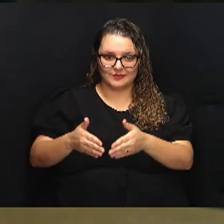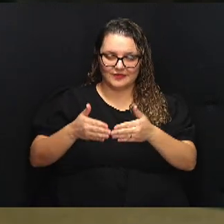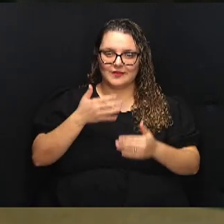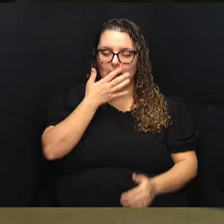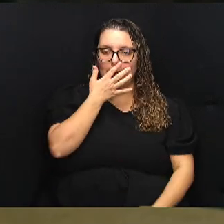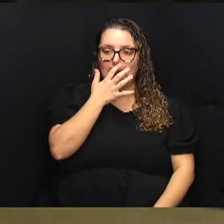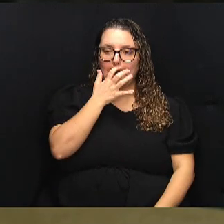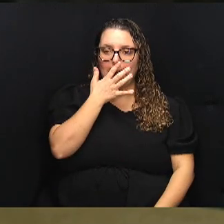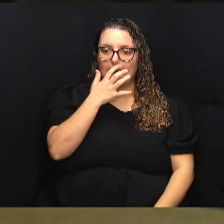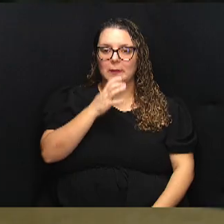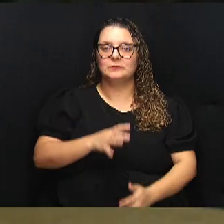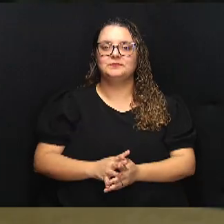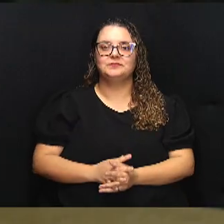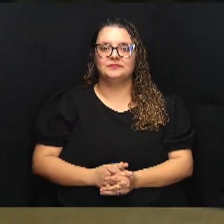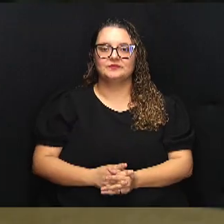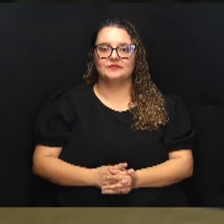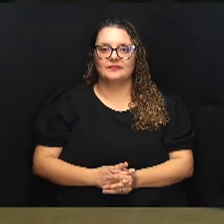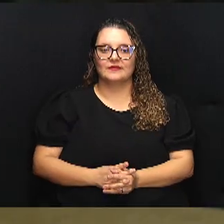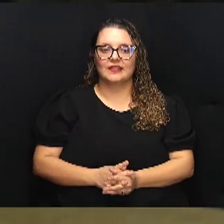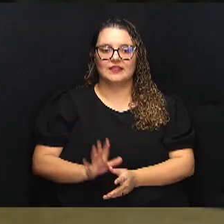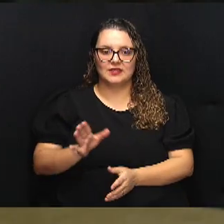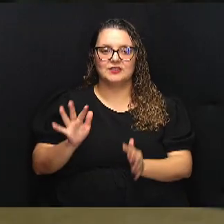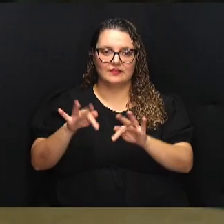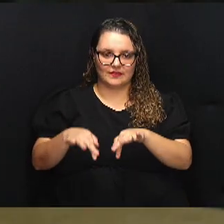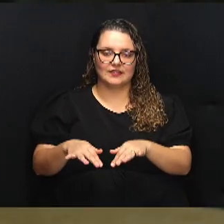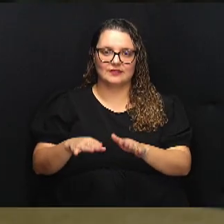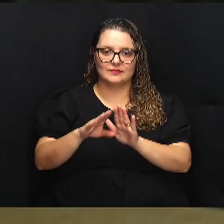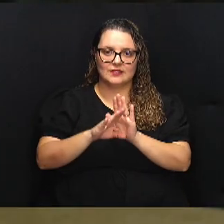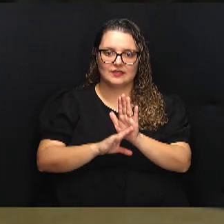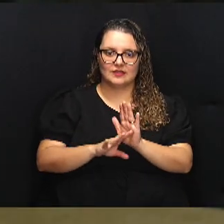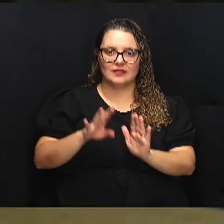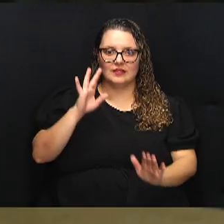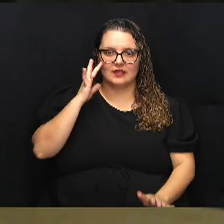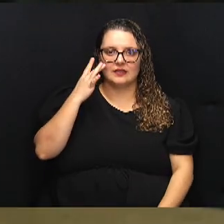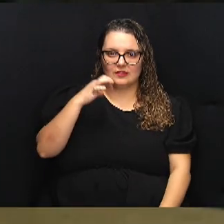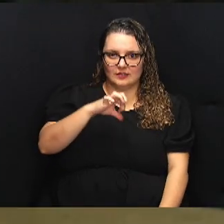gentileza, que daqui a pouquinho a gente já encerra o programa. Acho que nós vamos até umas